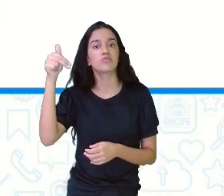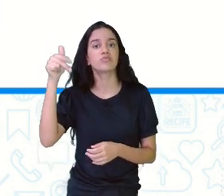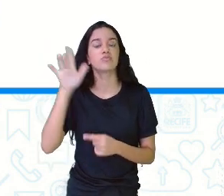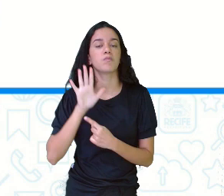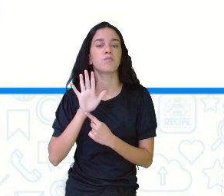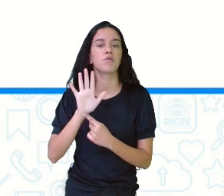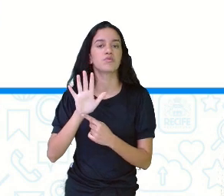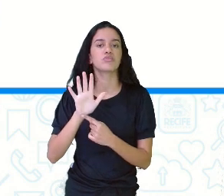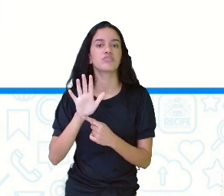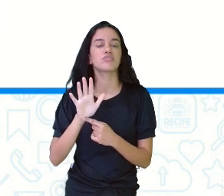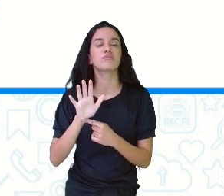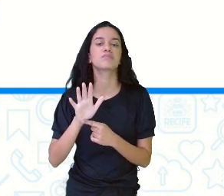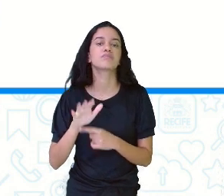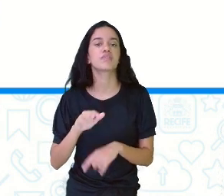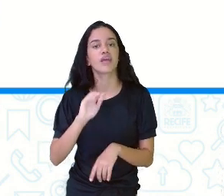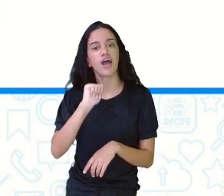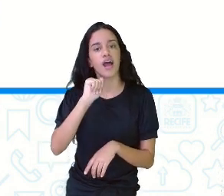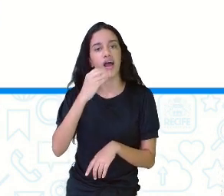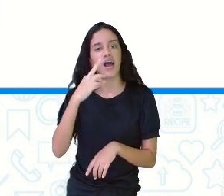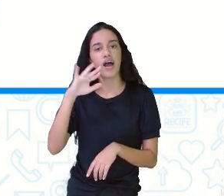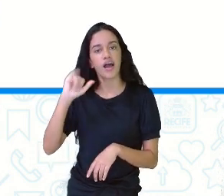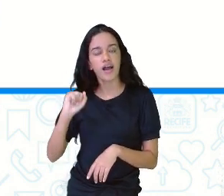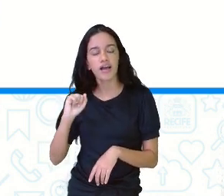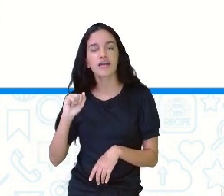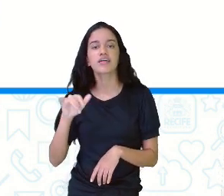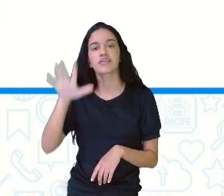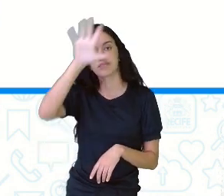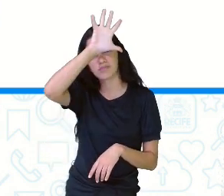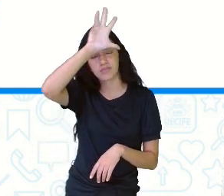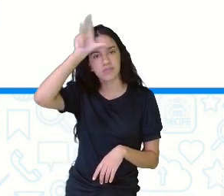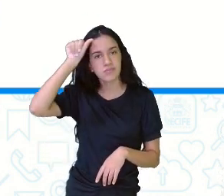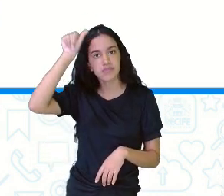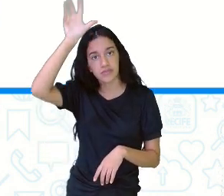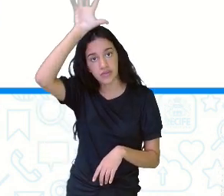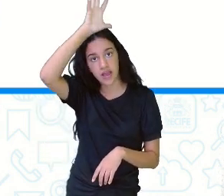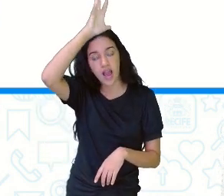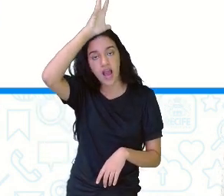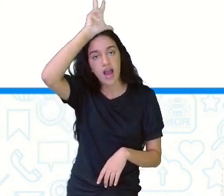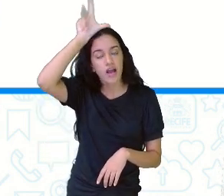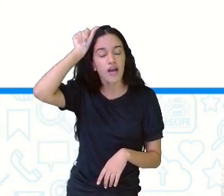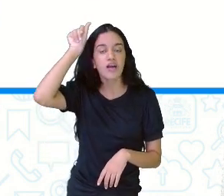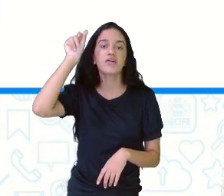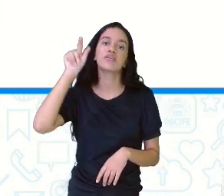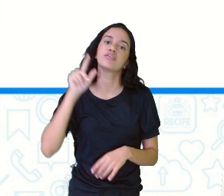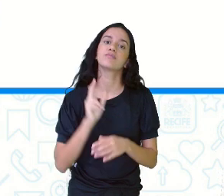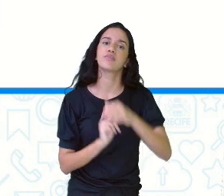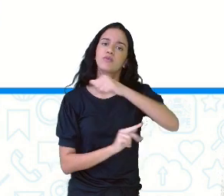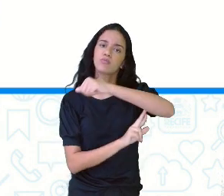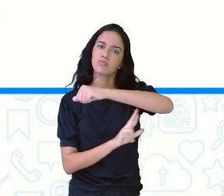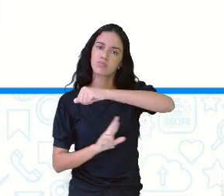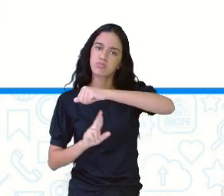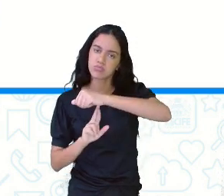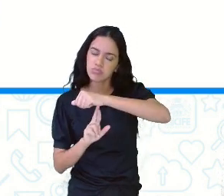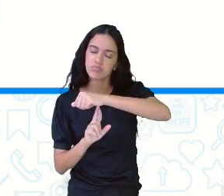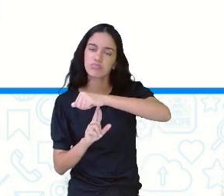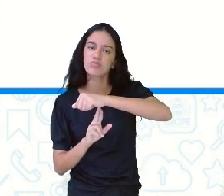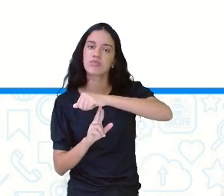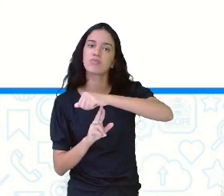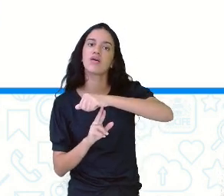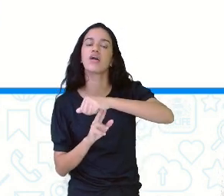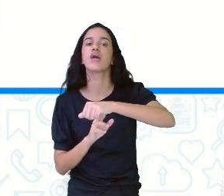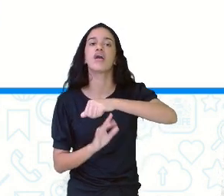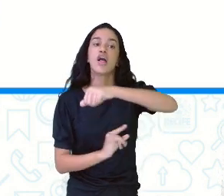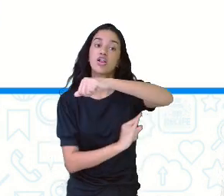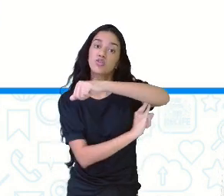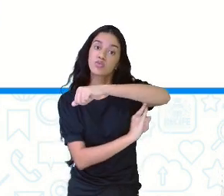pelos estados Acre, Amapá, Amazonas, Pará, Rondônia, Roraima e Tocantins. Vejam